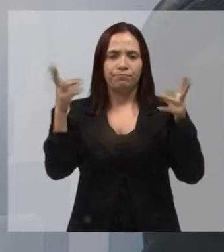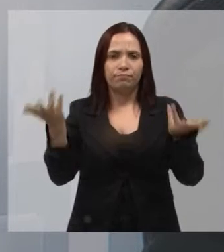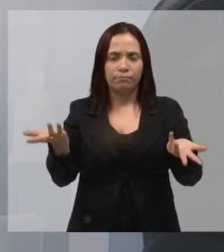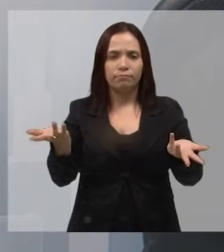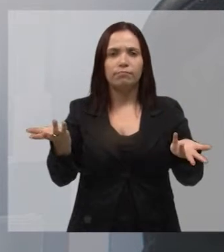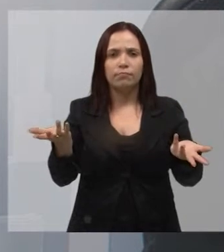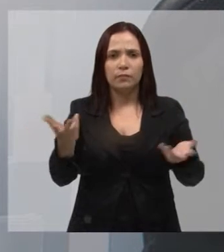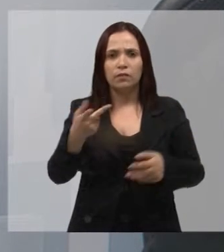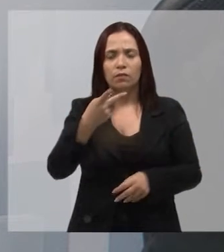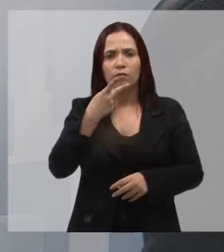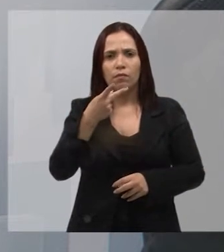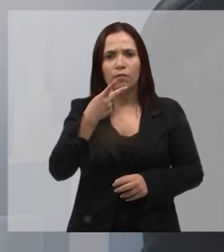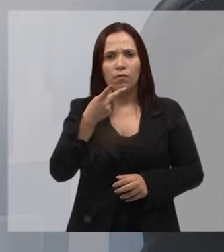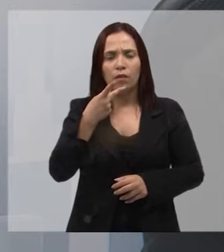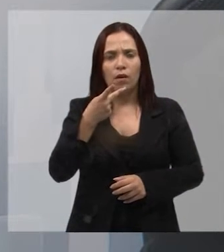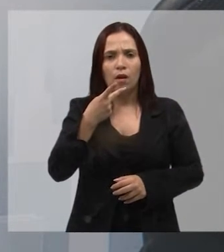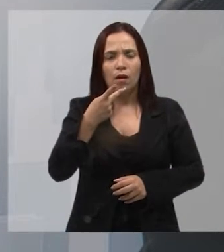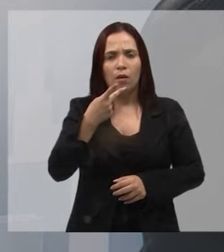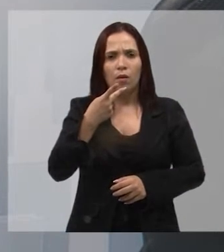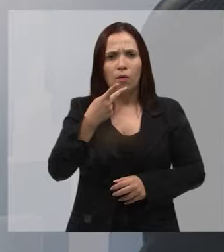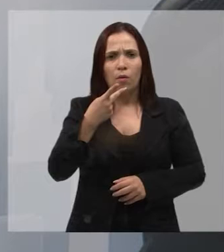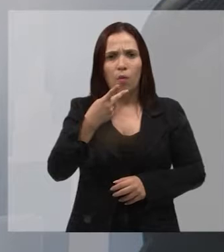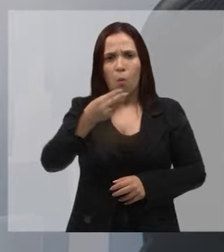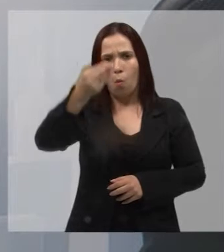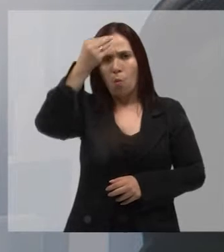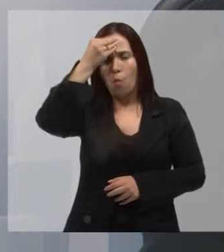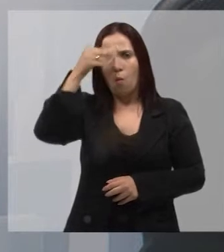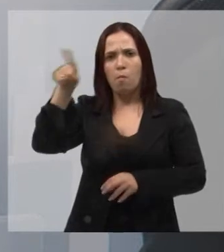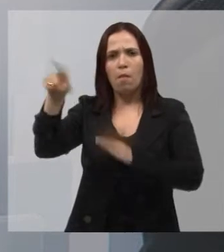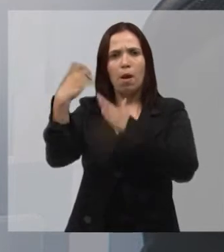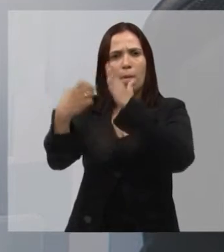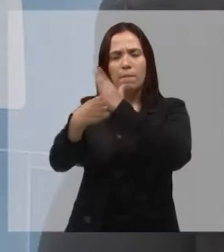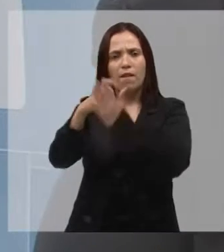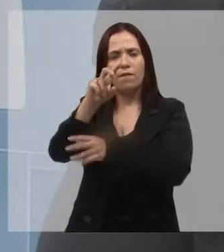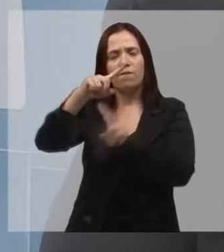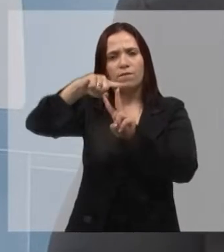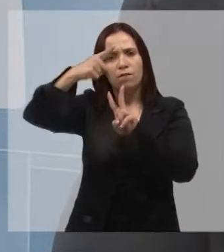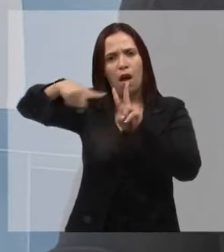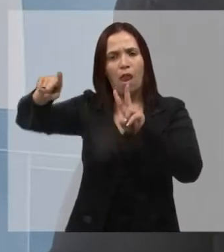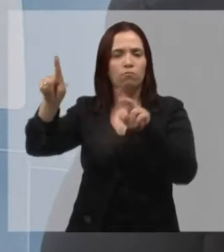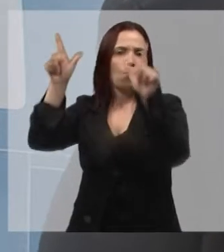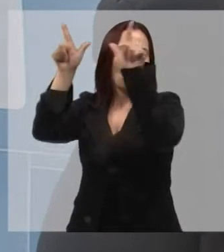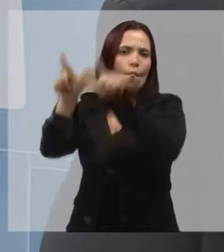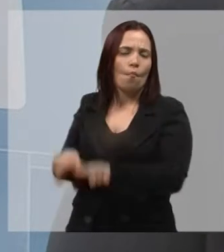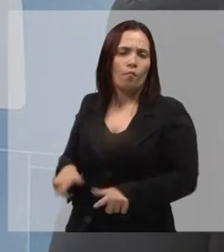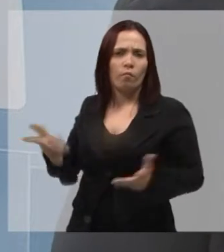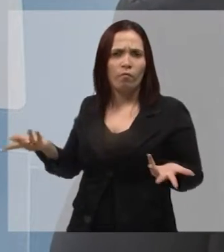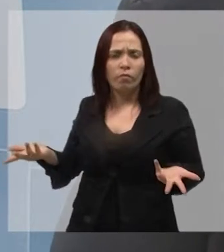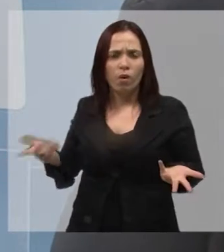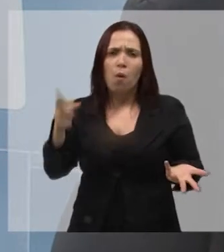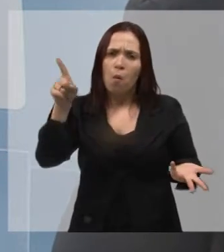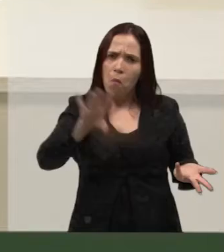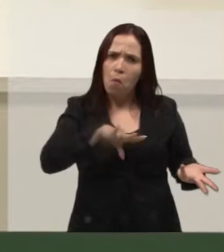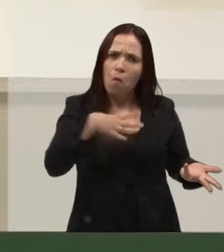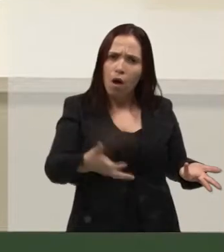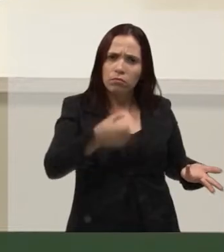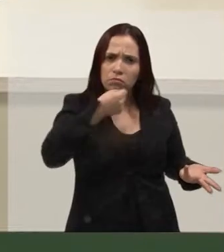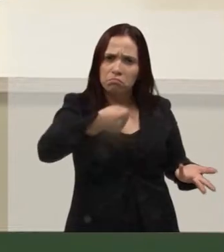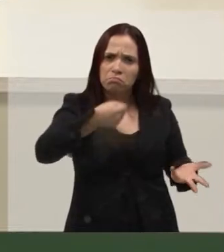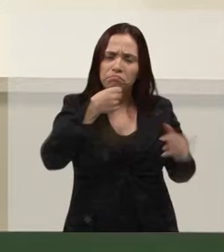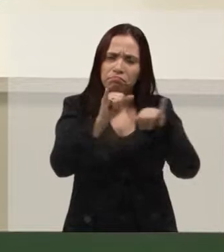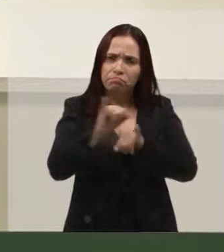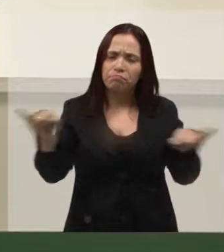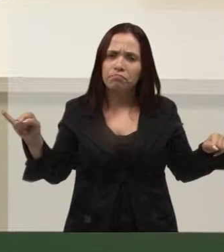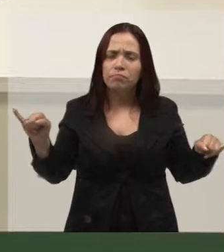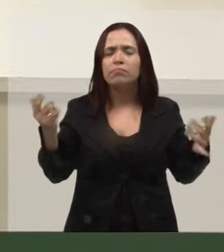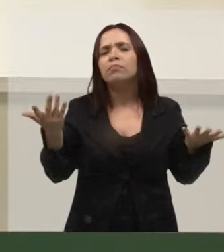Só faltaram dizer que o culpado eram os mortos de estar ali. Eu fiquei impressionado literalmente com a coragem dessas pessoas, né? Uma coragem. Quer dizer,